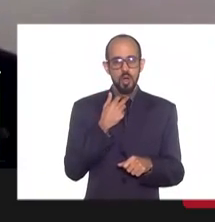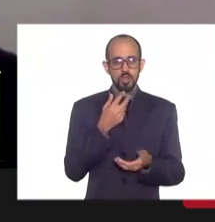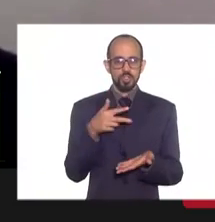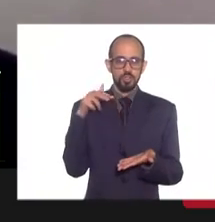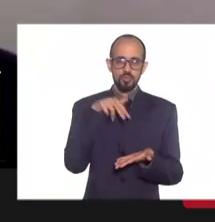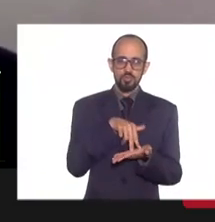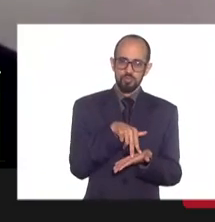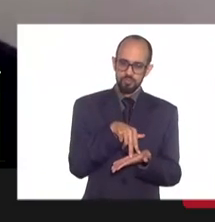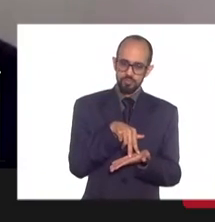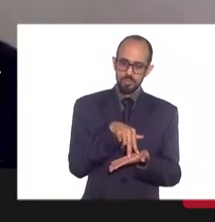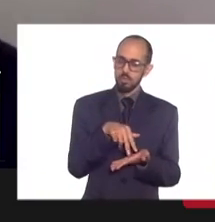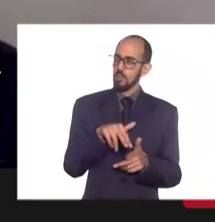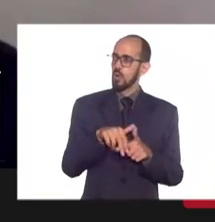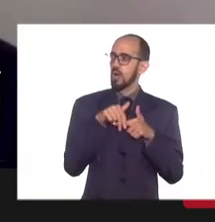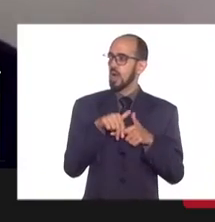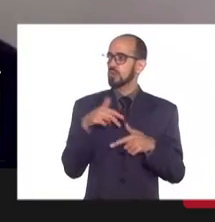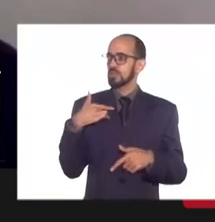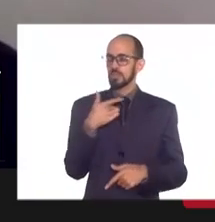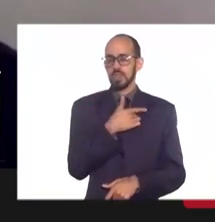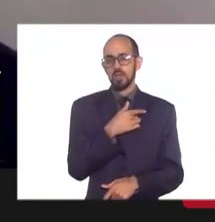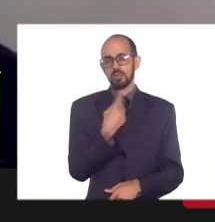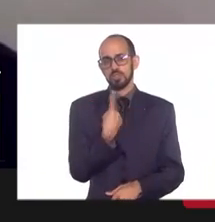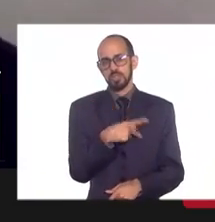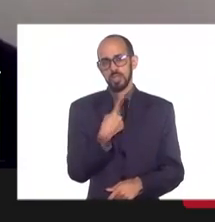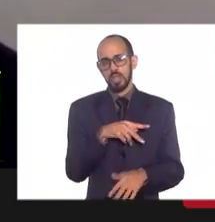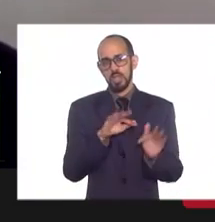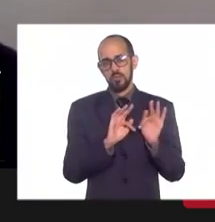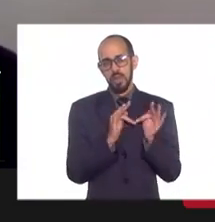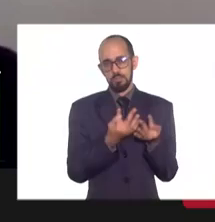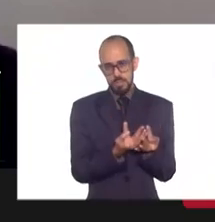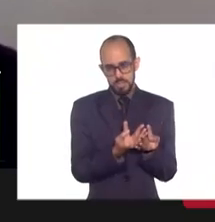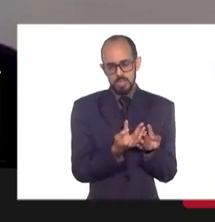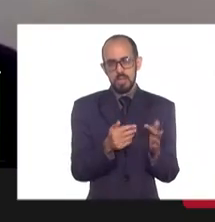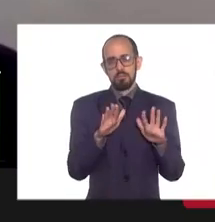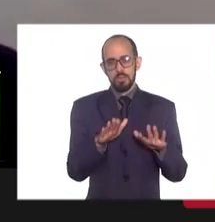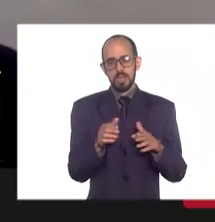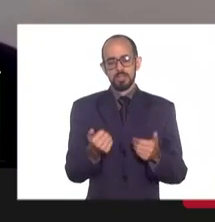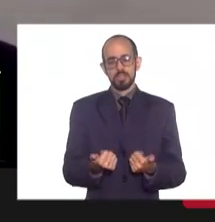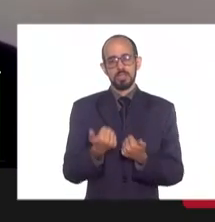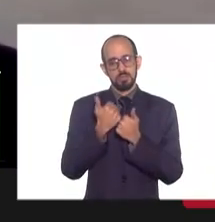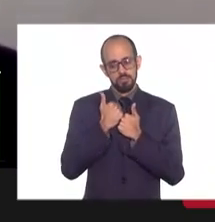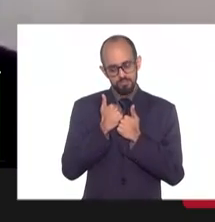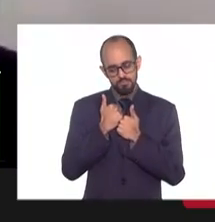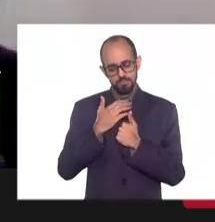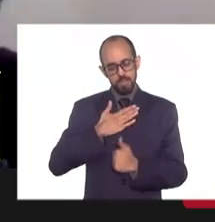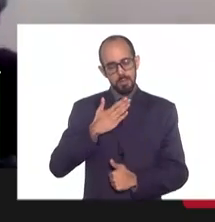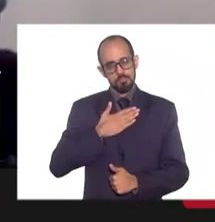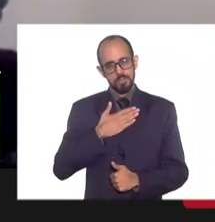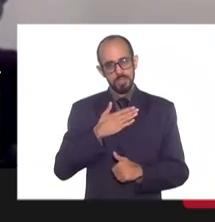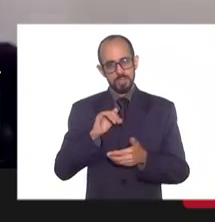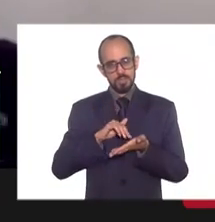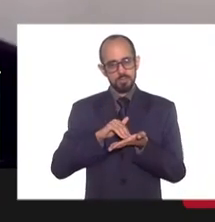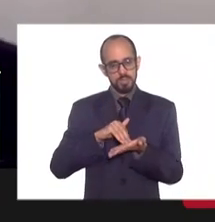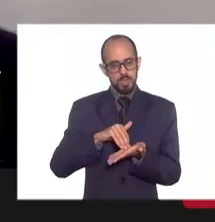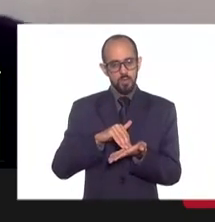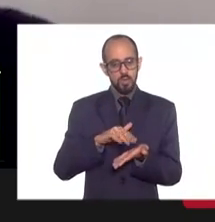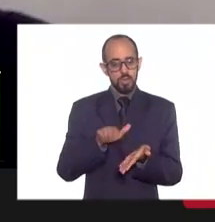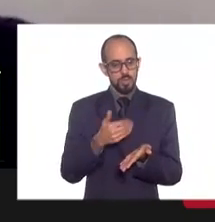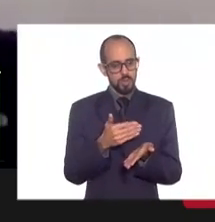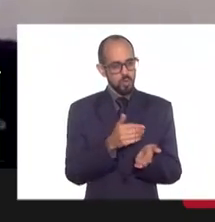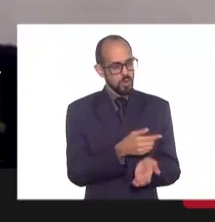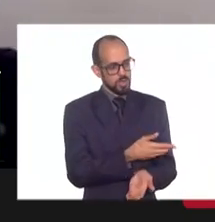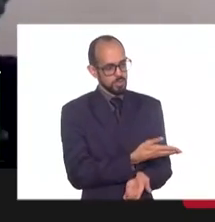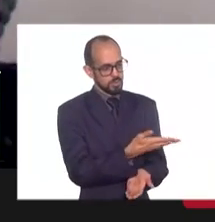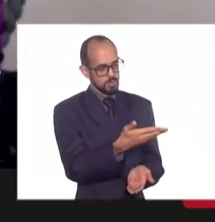aqui por questões de saúde na família mas que me confiou essa missão dos encaminhamentos gente sendo um pouco